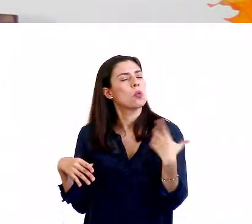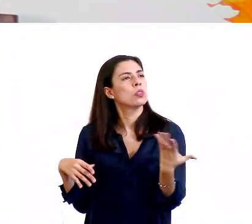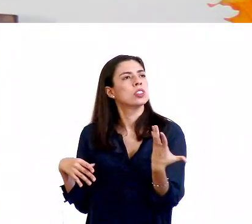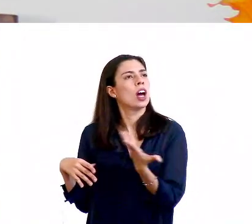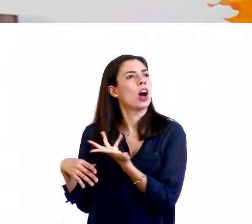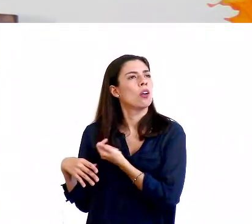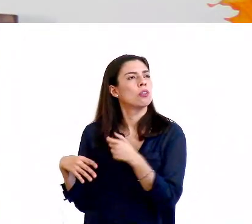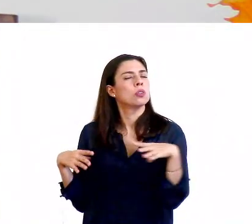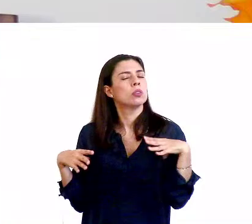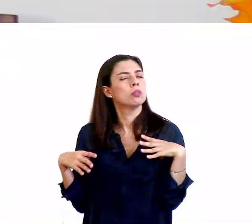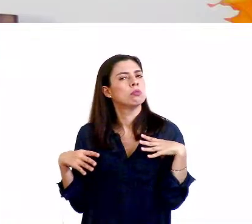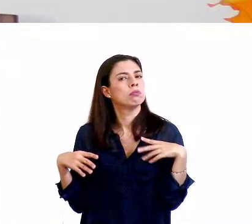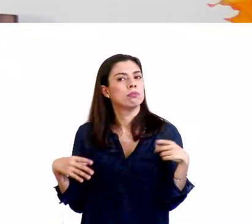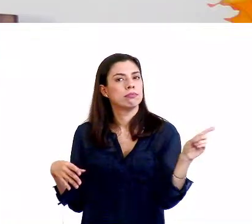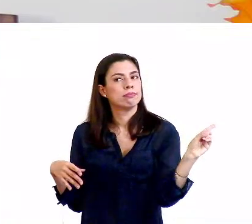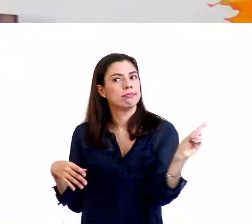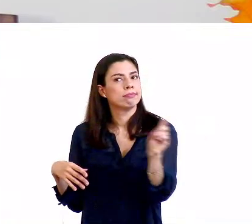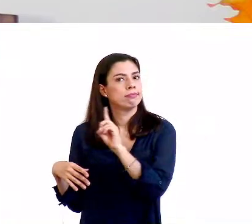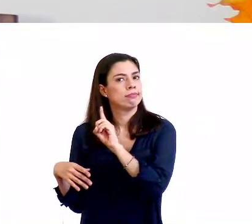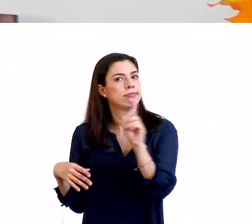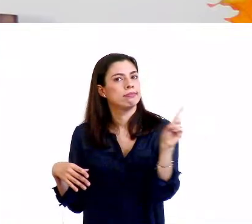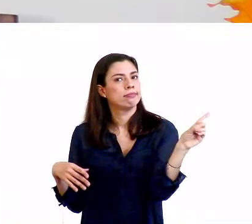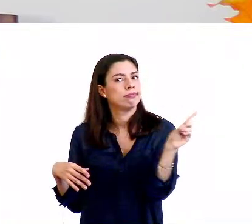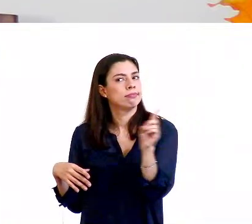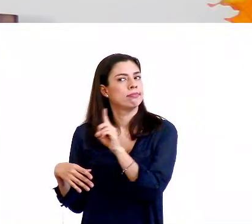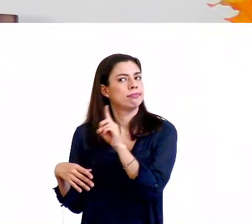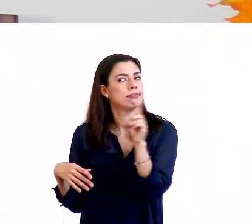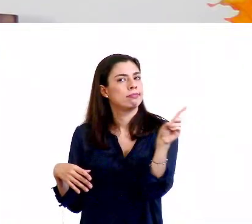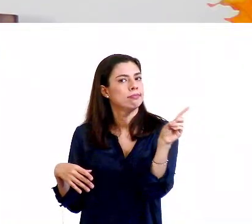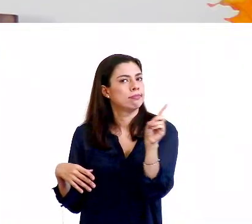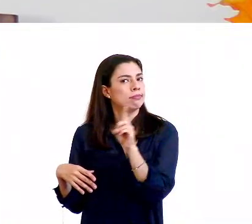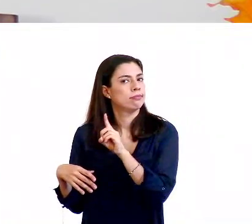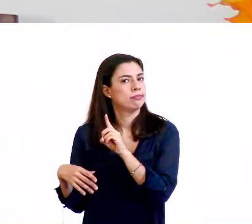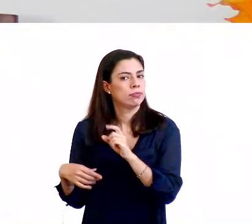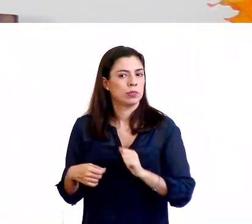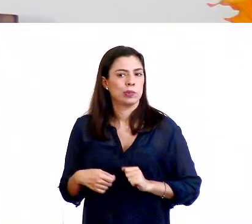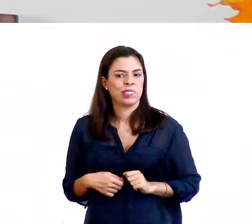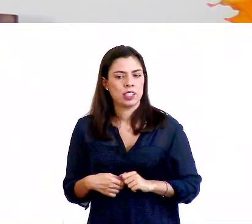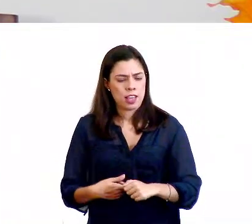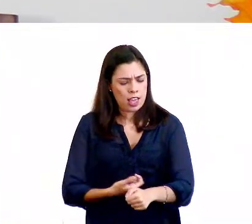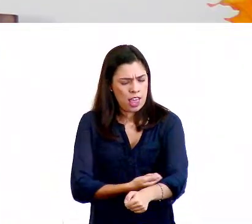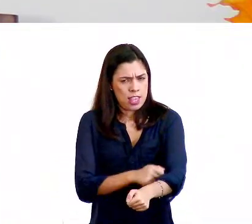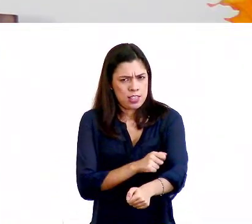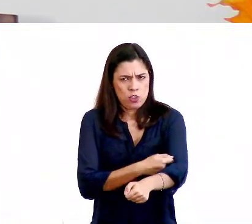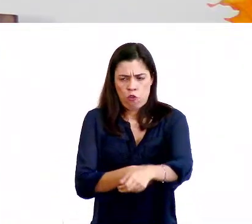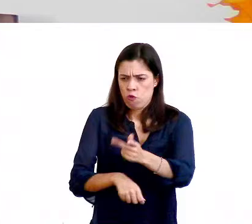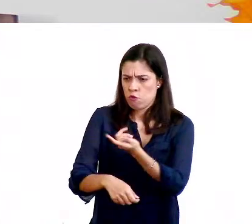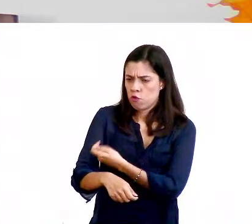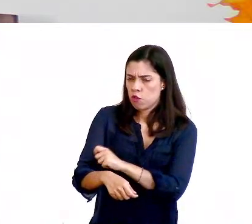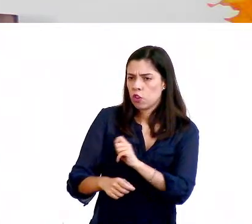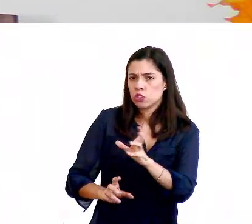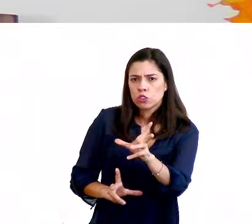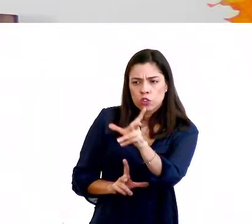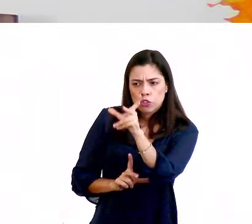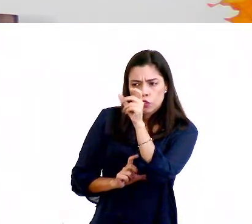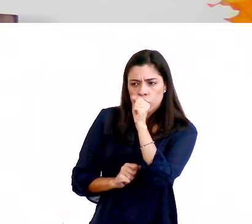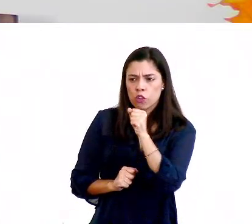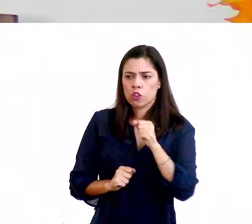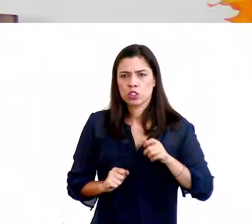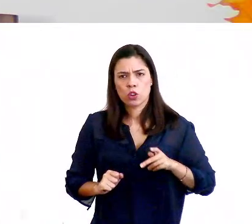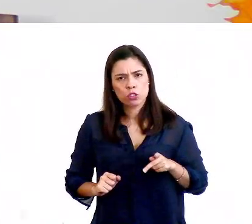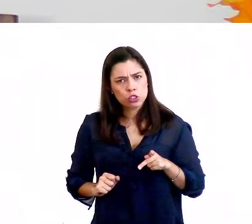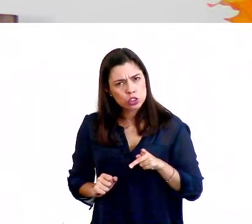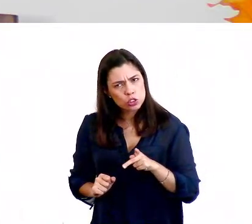Quando eles usaram a expressão perseverança dos santos, eles quiseram dizer, os santos vão perseverar até o